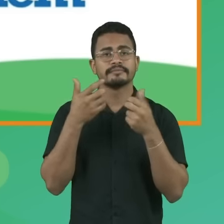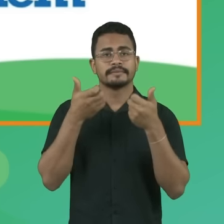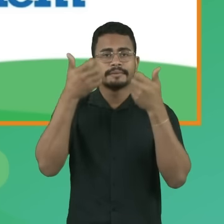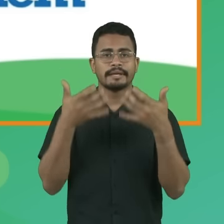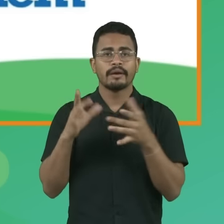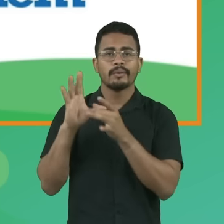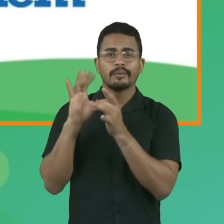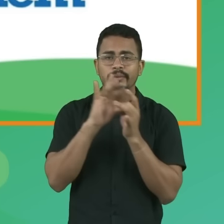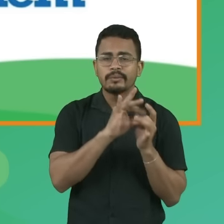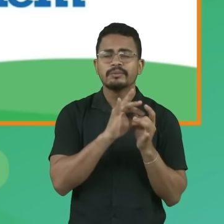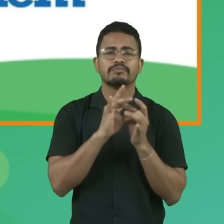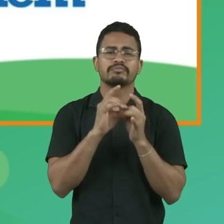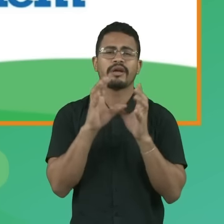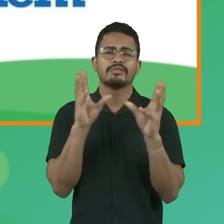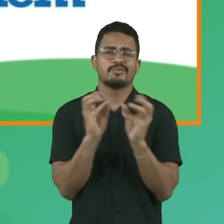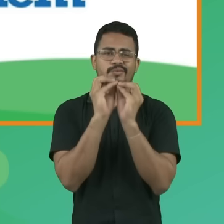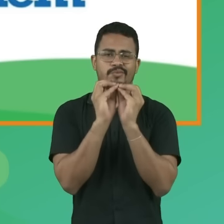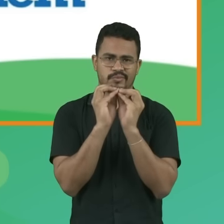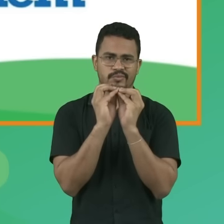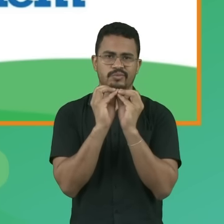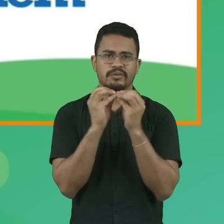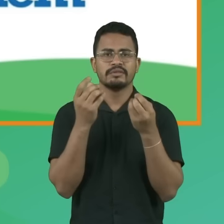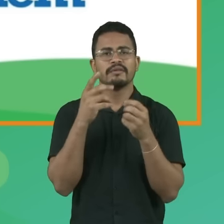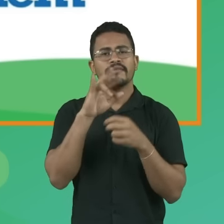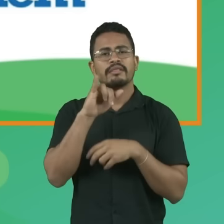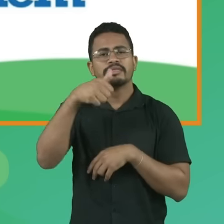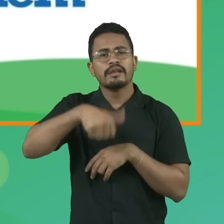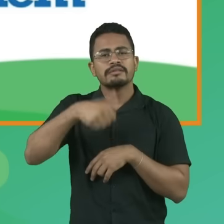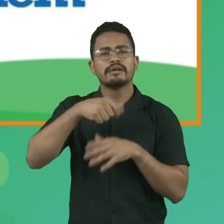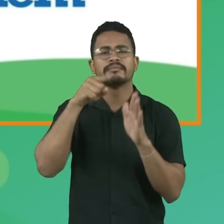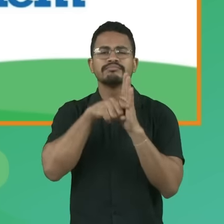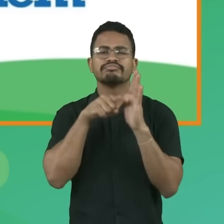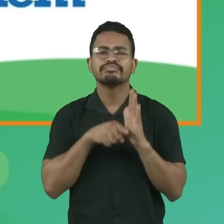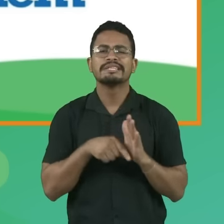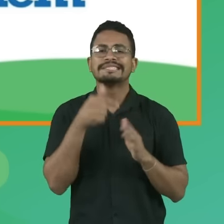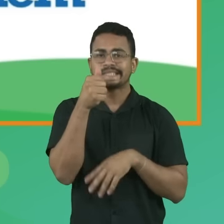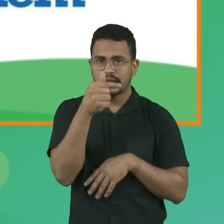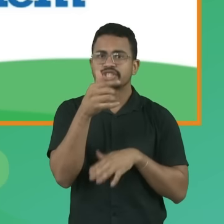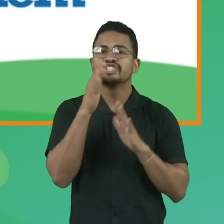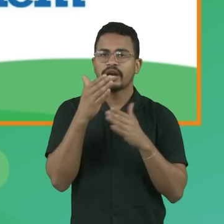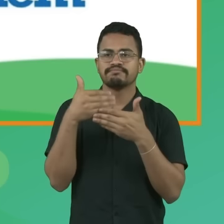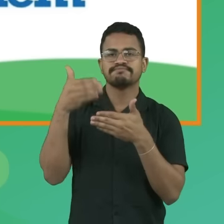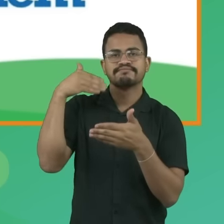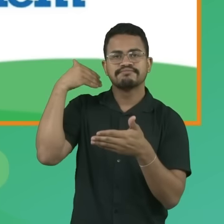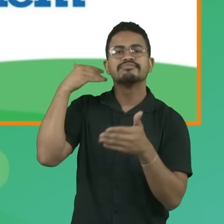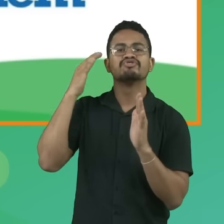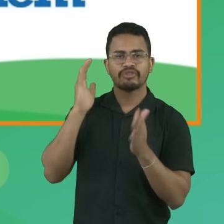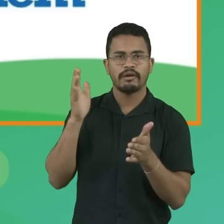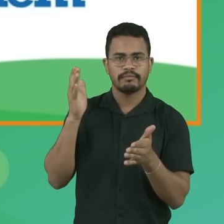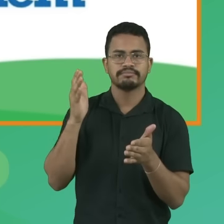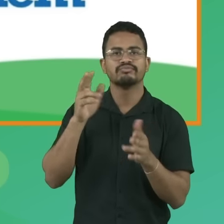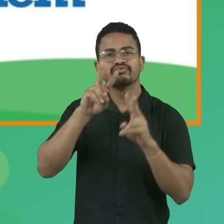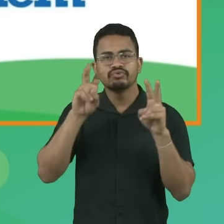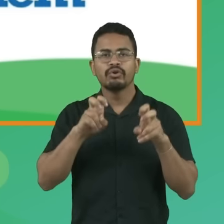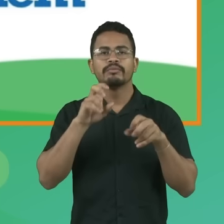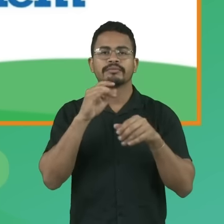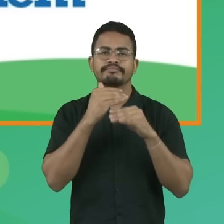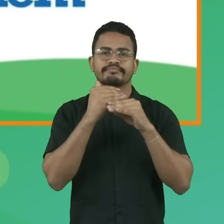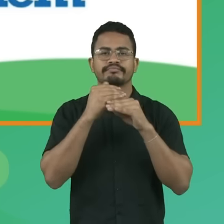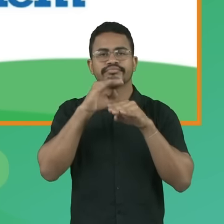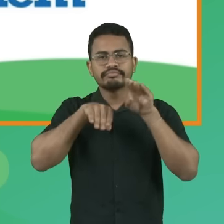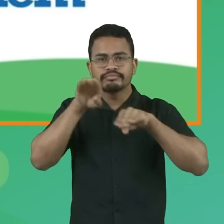aqui um resumo sobre o assunto e analisar sete questões que o Exame já cobrou sobre essa temática de desigualdade de gênero.